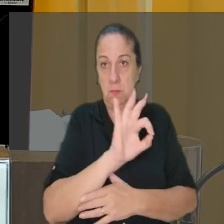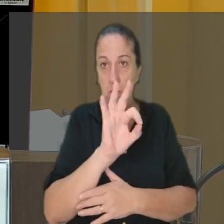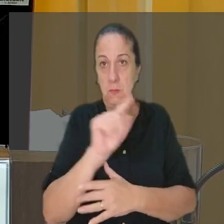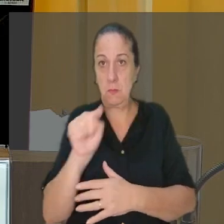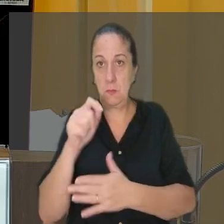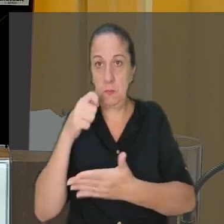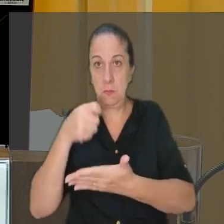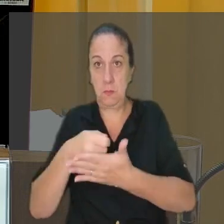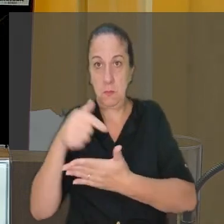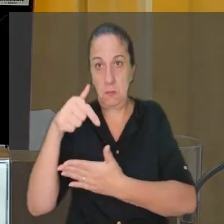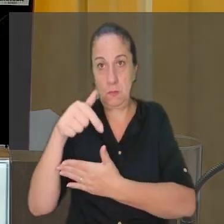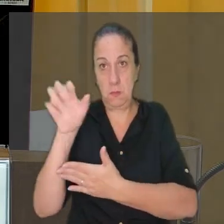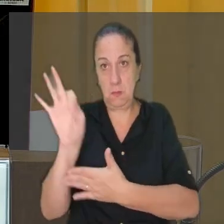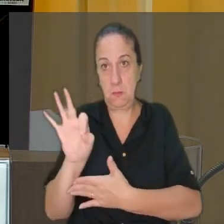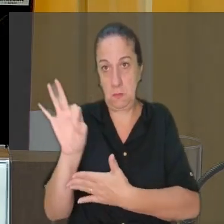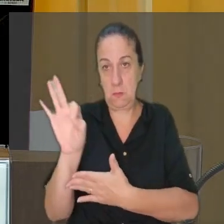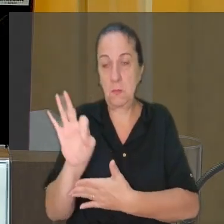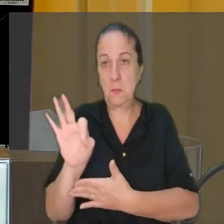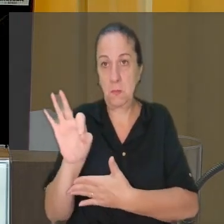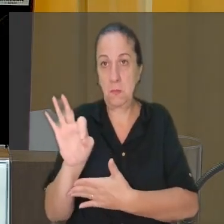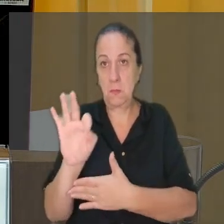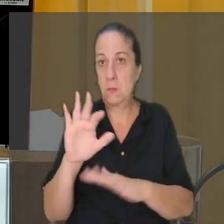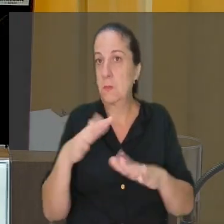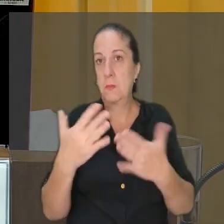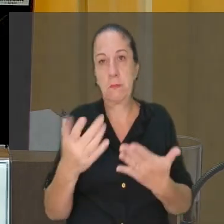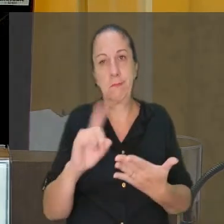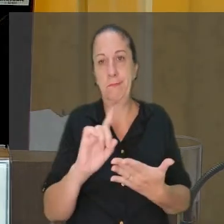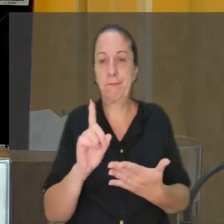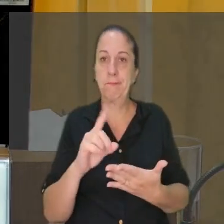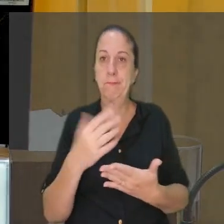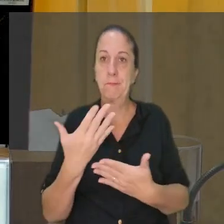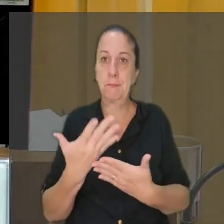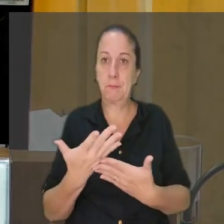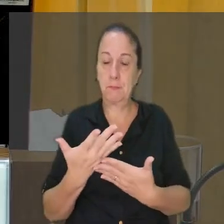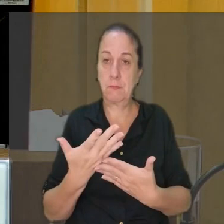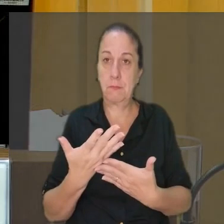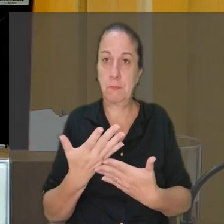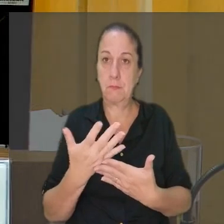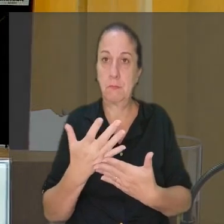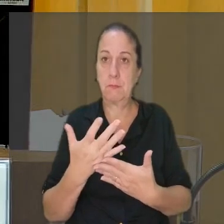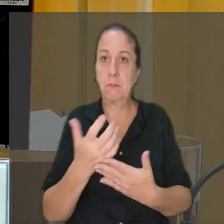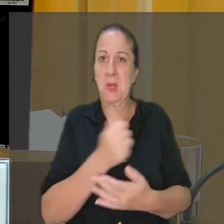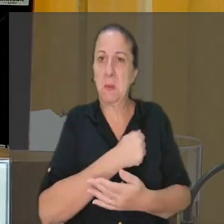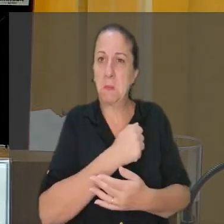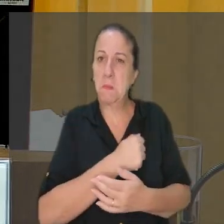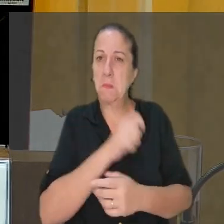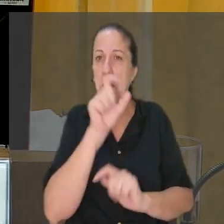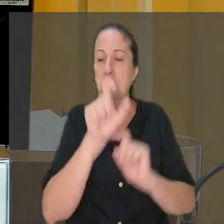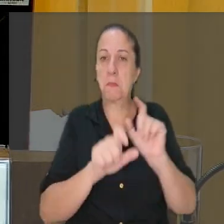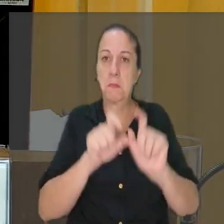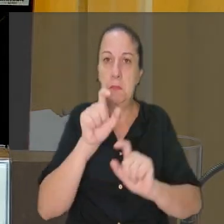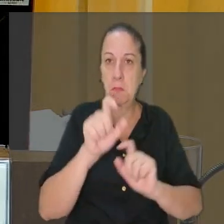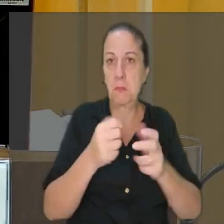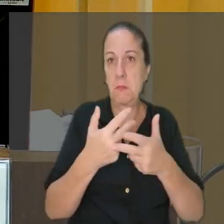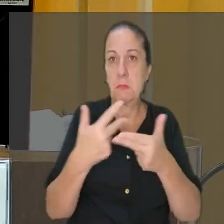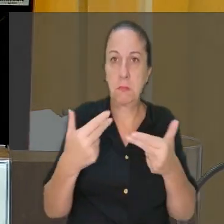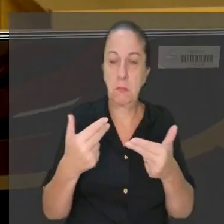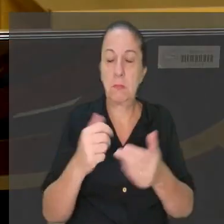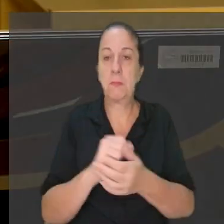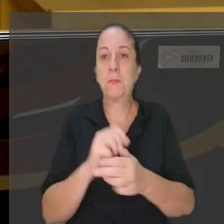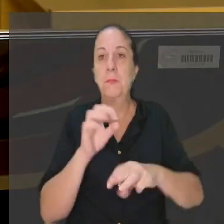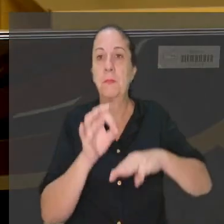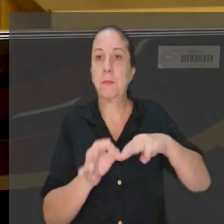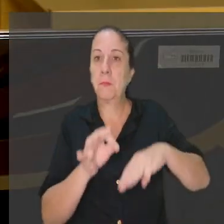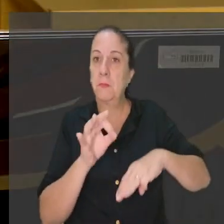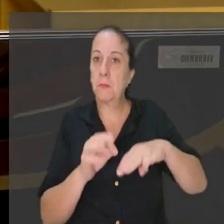caso, se paga 7%. Então, não é um caso de humilhação da pessoa, etc, etc.